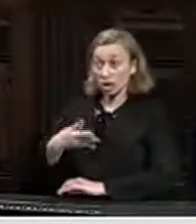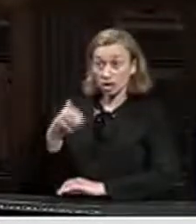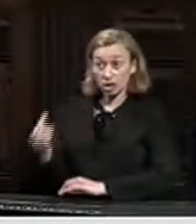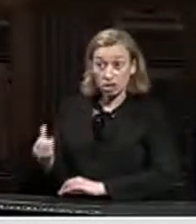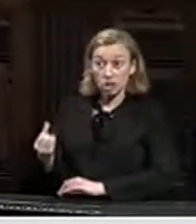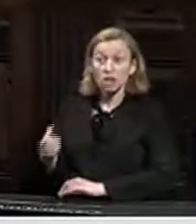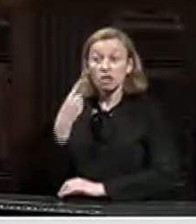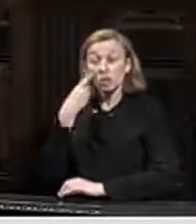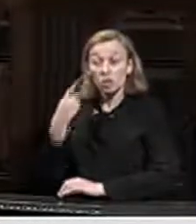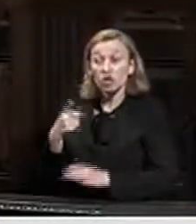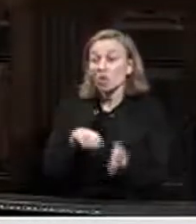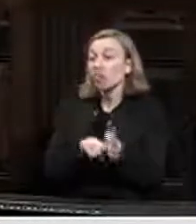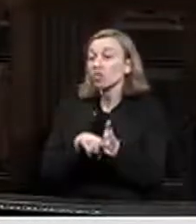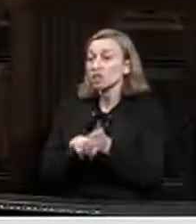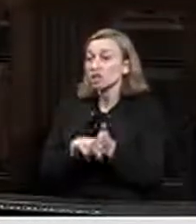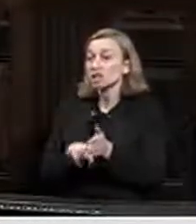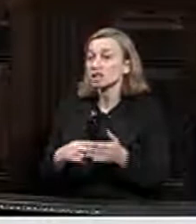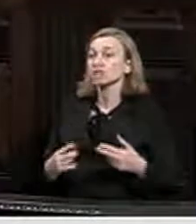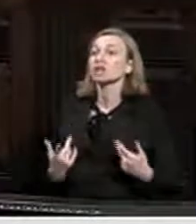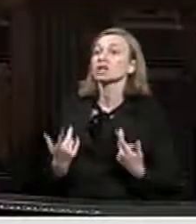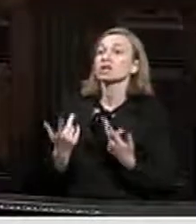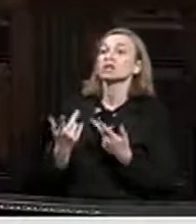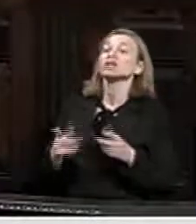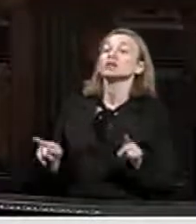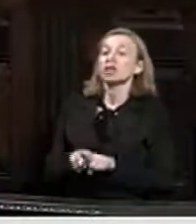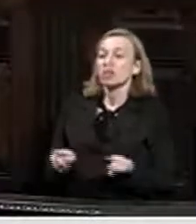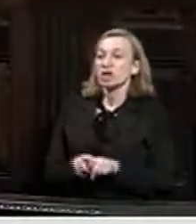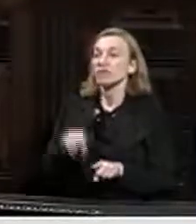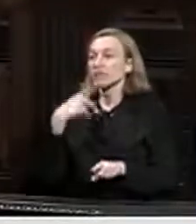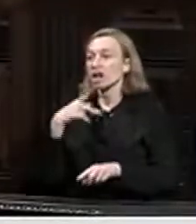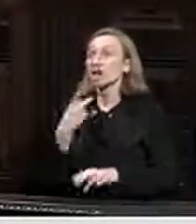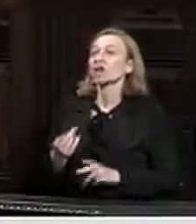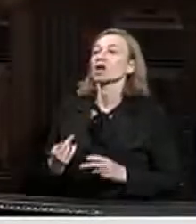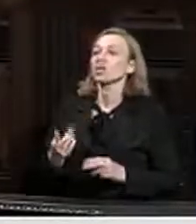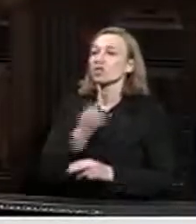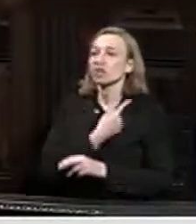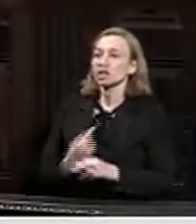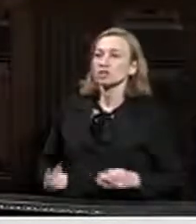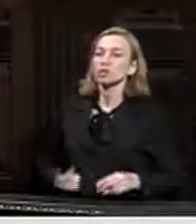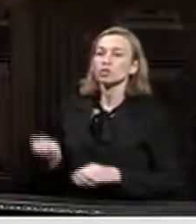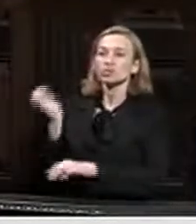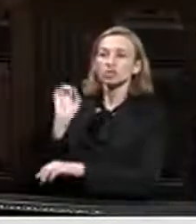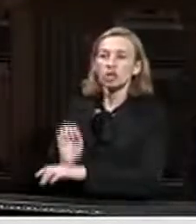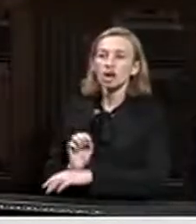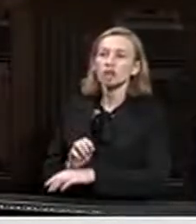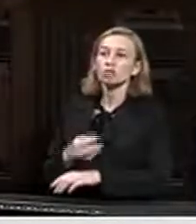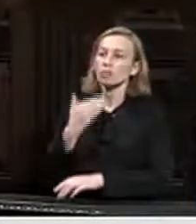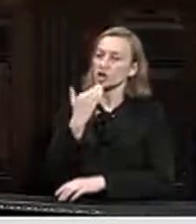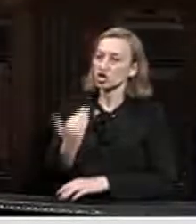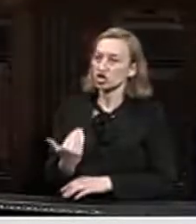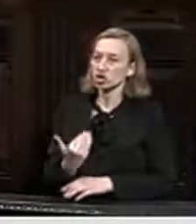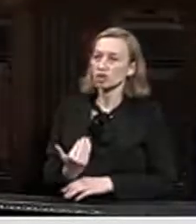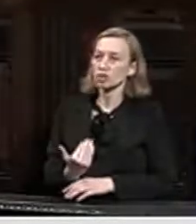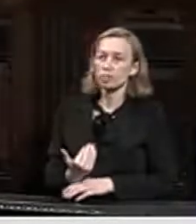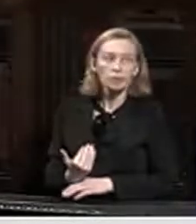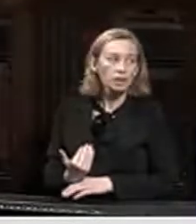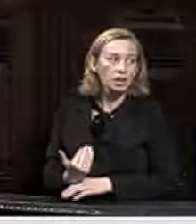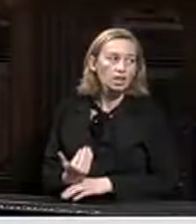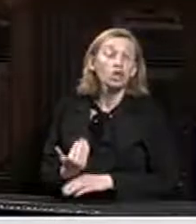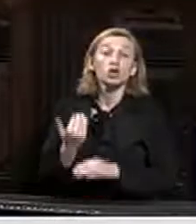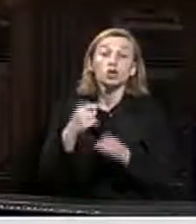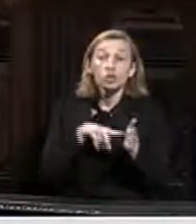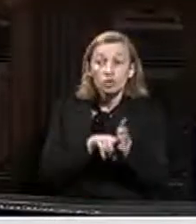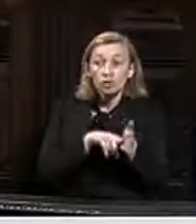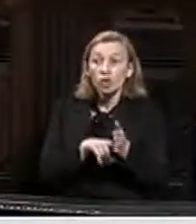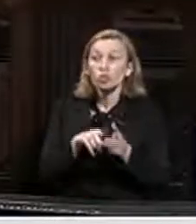essa fiscalização. A mesma coisa fiz com relação ao governador do estado, solicitando que ele informe e oriente